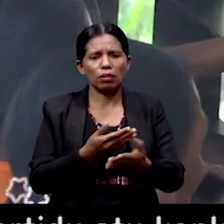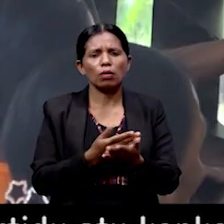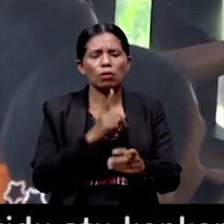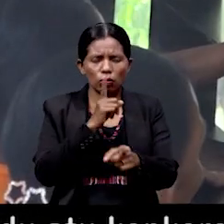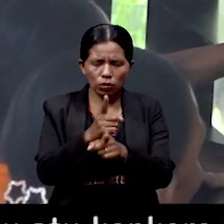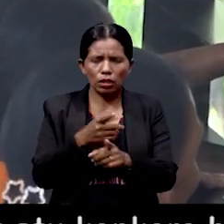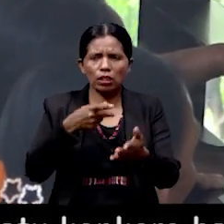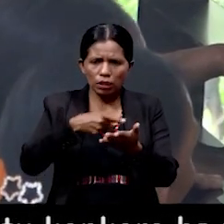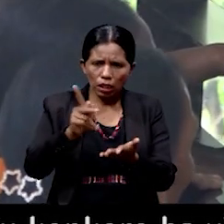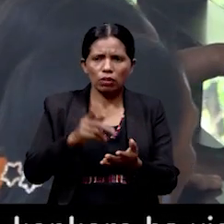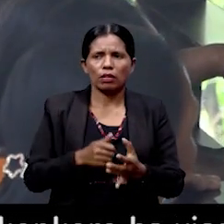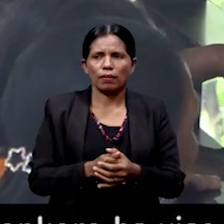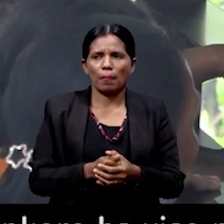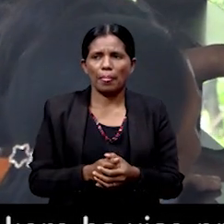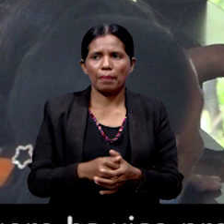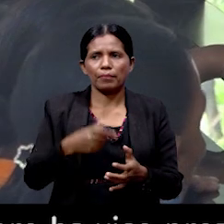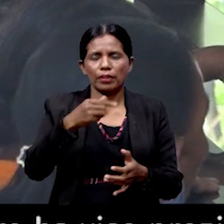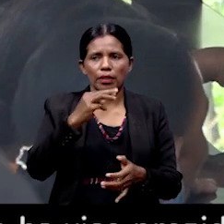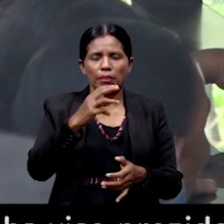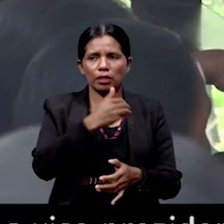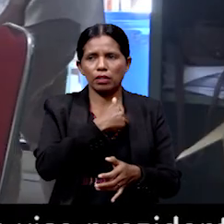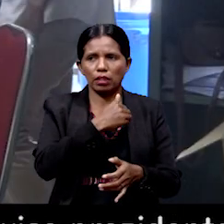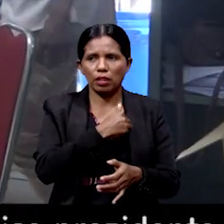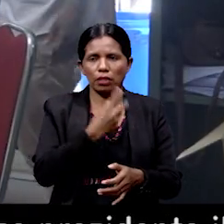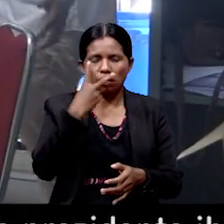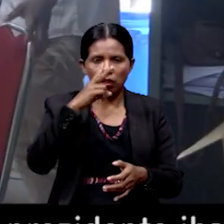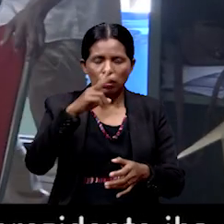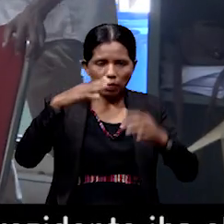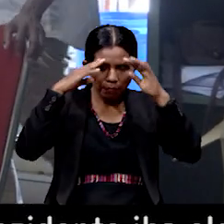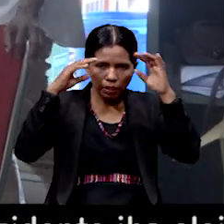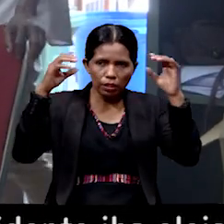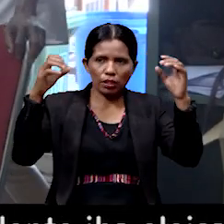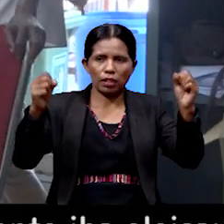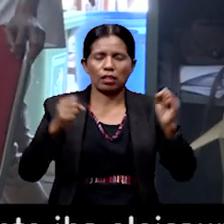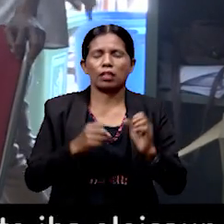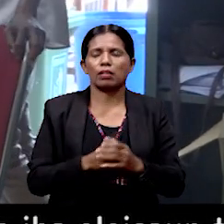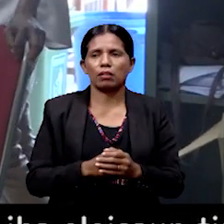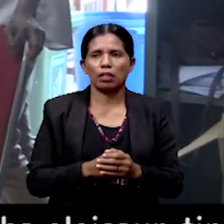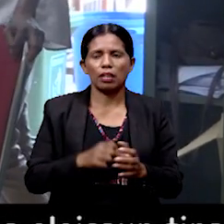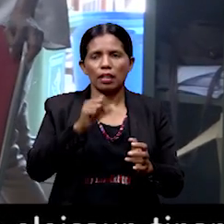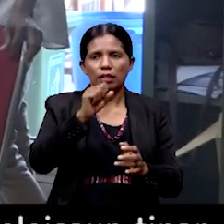campalos. Tô notícia nesse e-mail pública, se dá o confirma o presidente do Instituto Nacional de Segurança